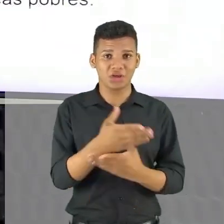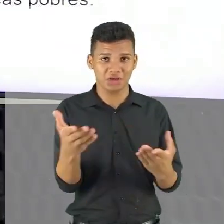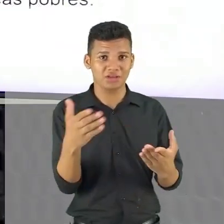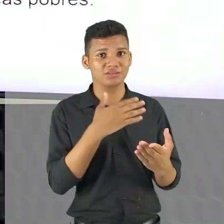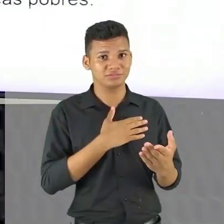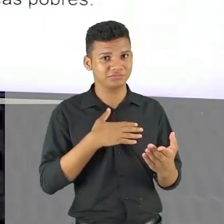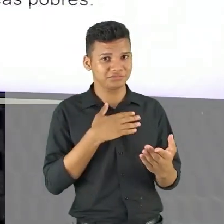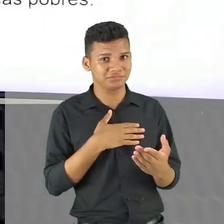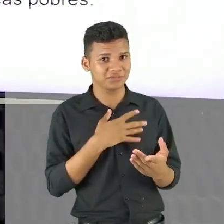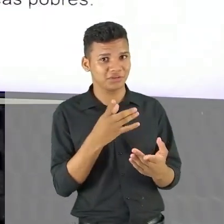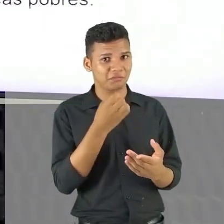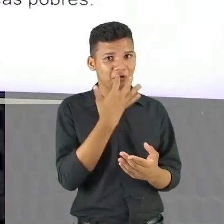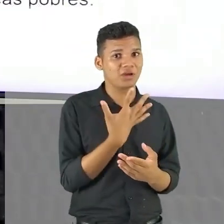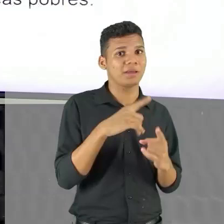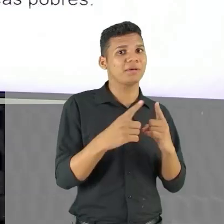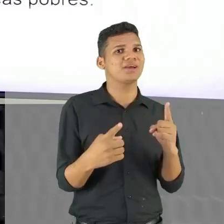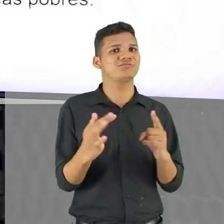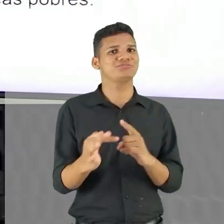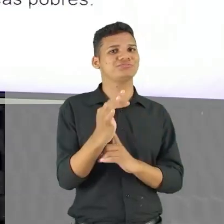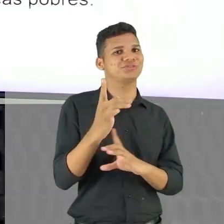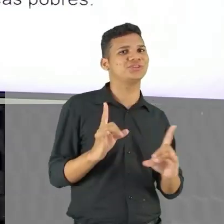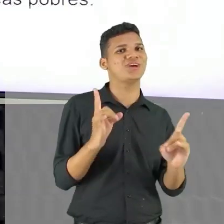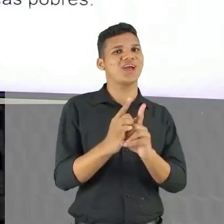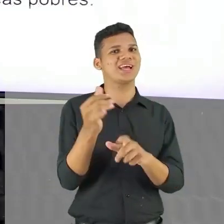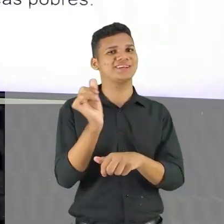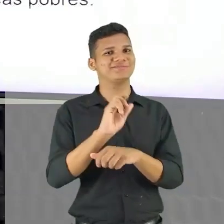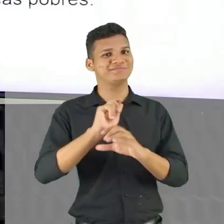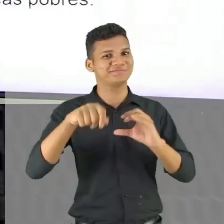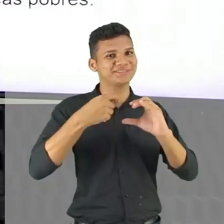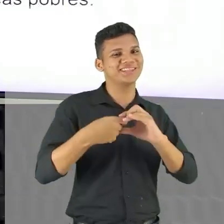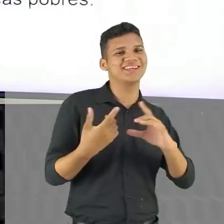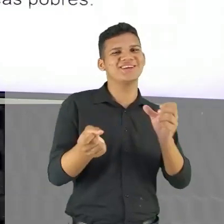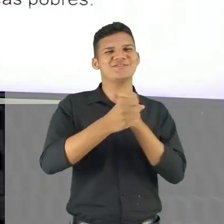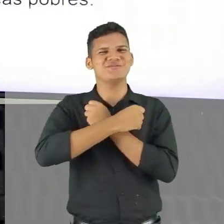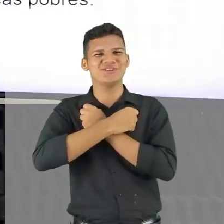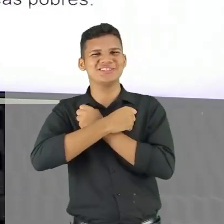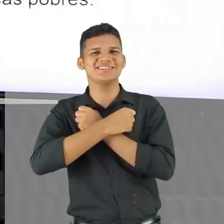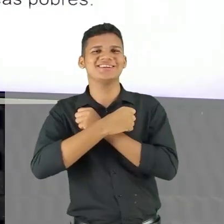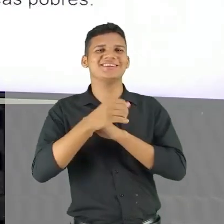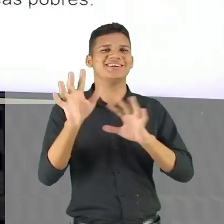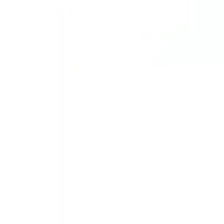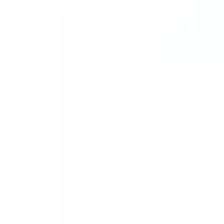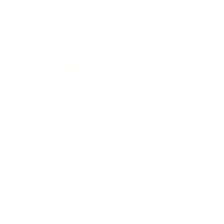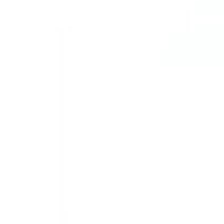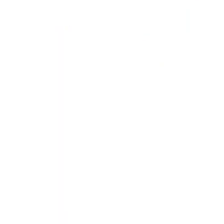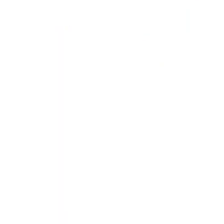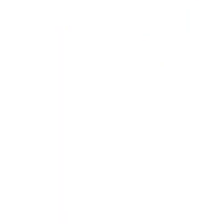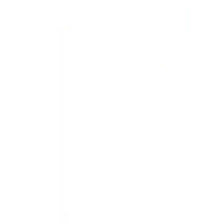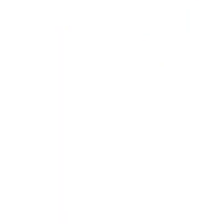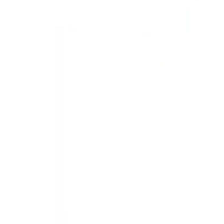mandou muito bem? Bem, eu te vejo nos próximos vídeos, hein? Um forte abraço e até a próxima!